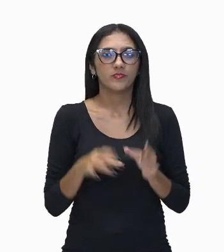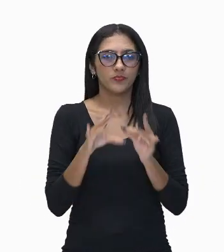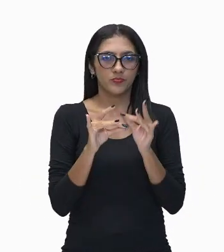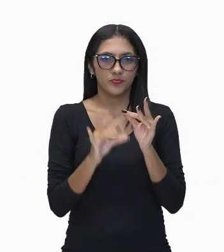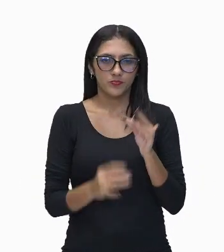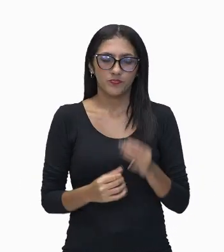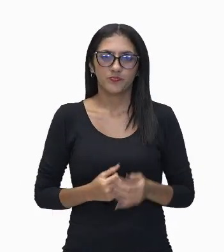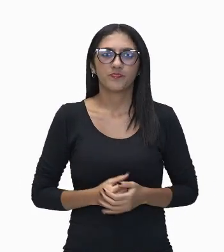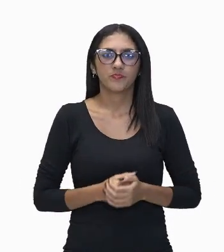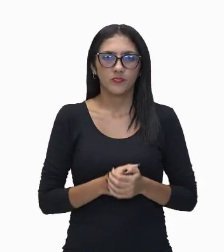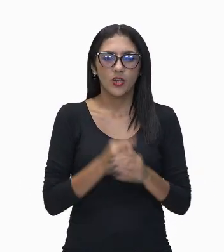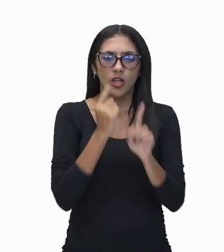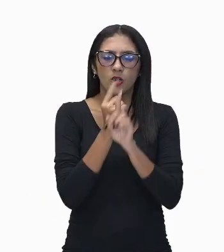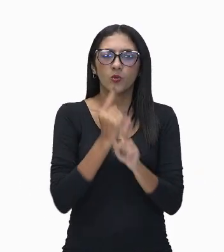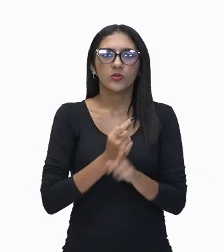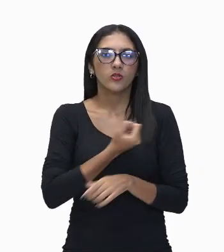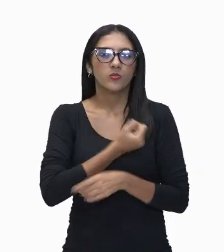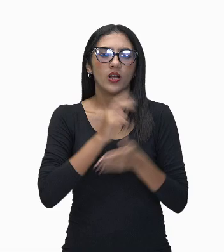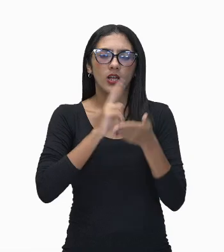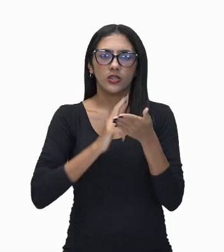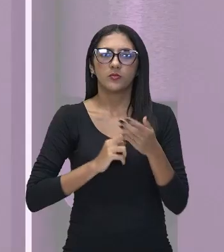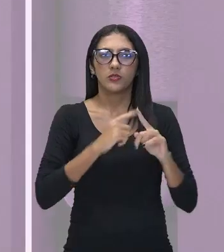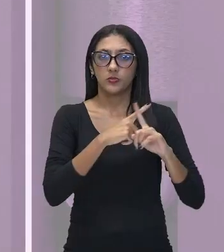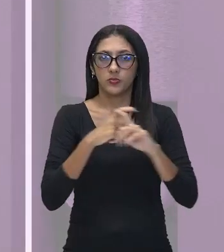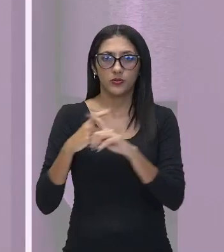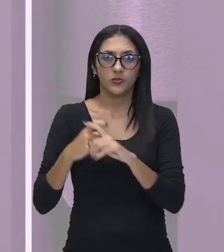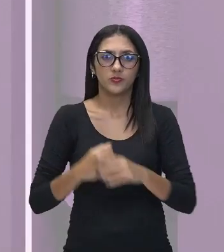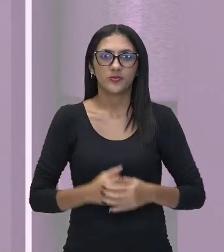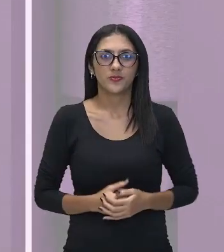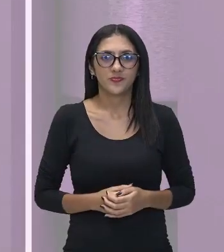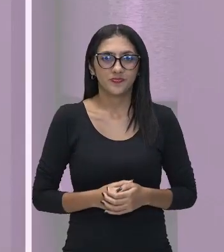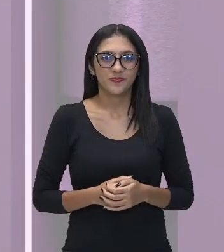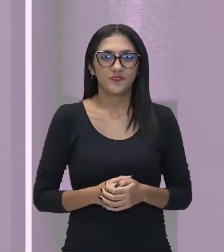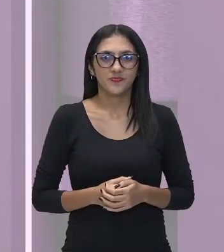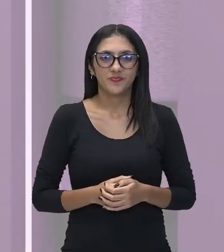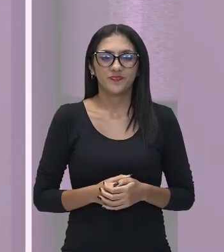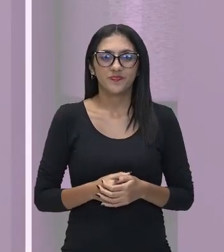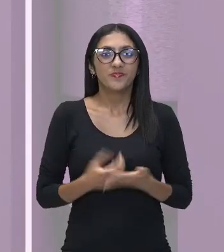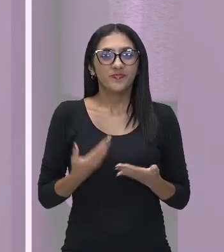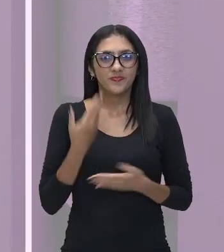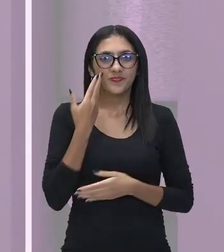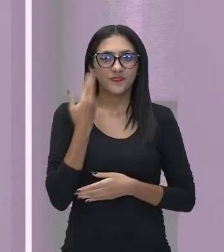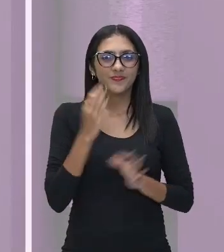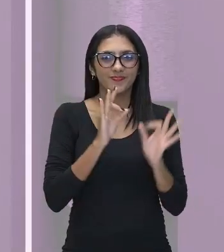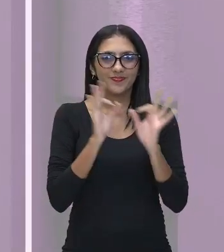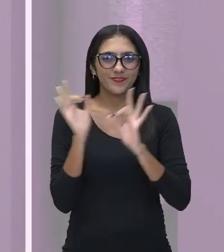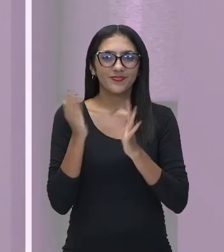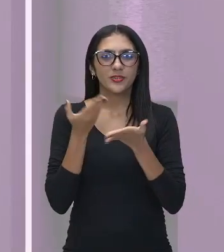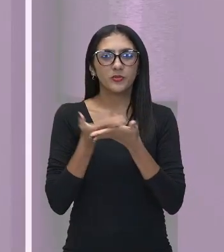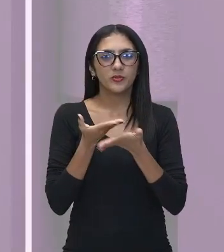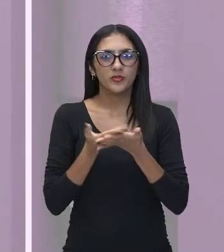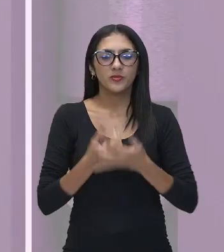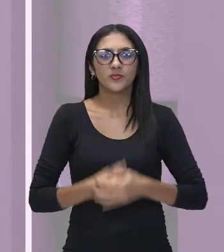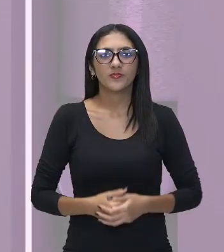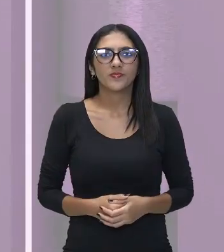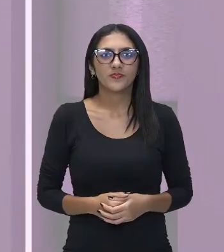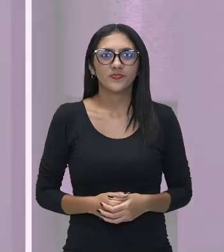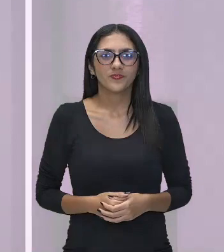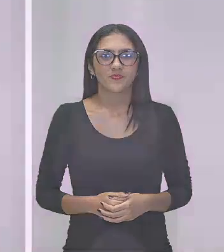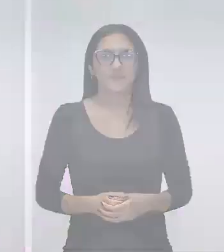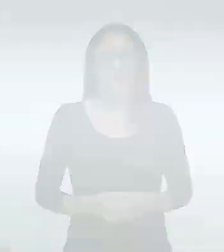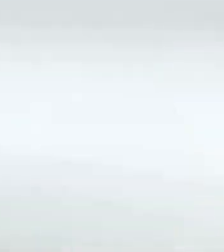completando quadrados em um polinômio muito bem meus queros alunos vamos então aqui ao início da nossa